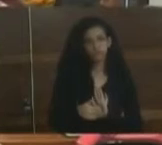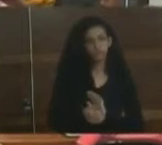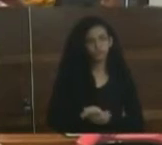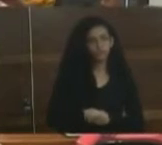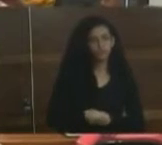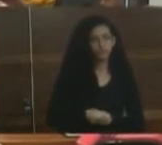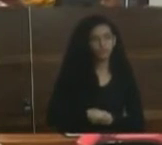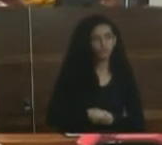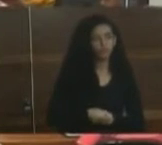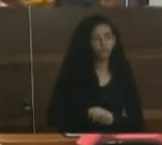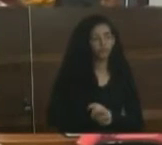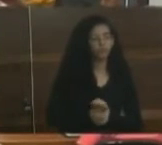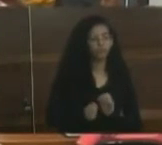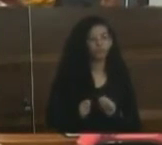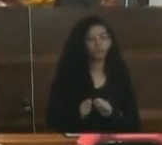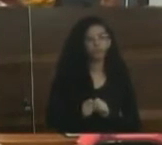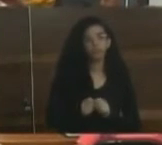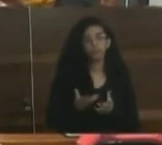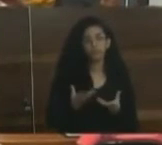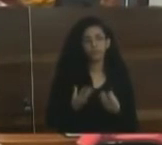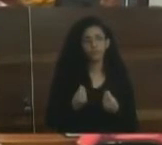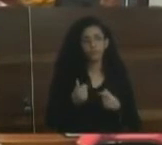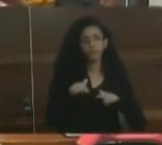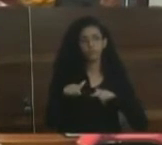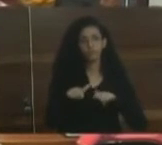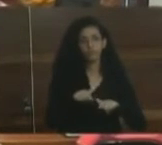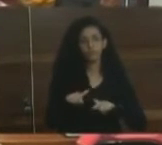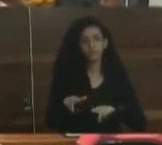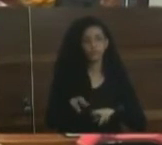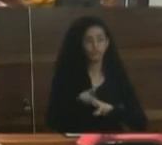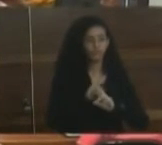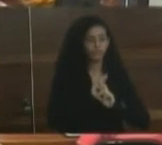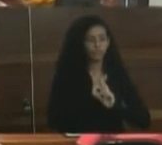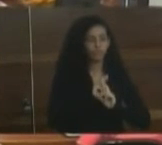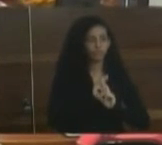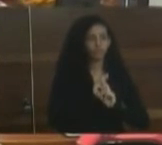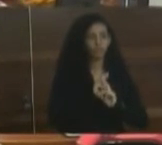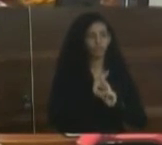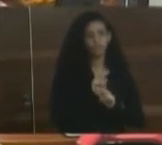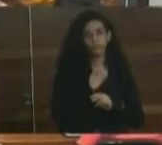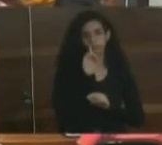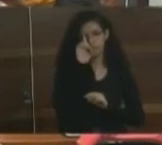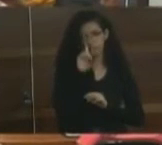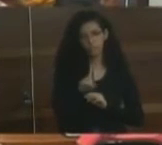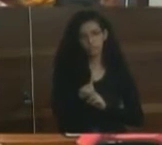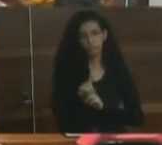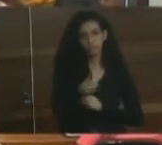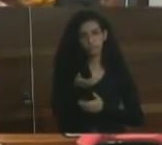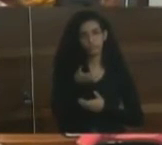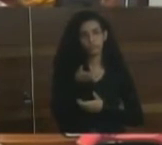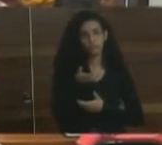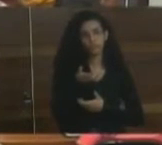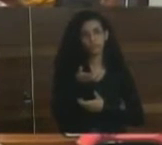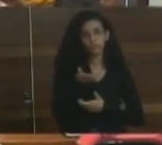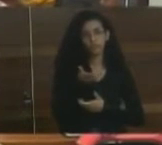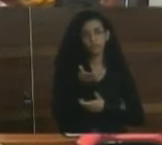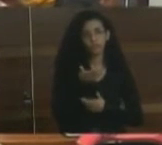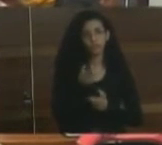e aí e aí bom dia